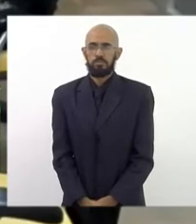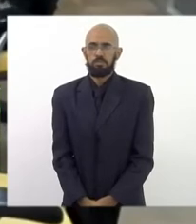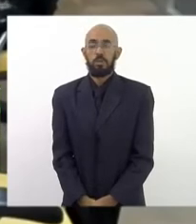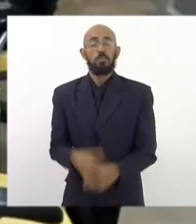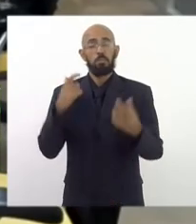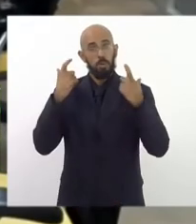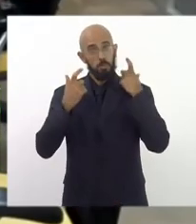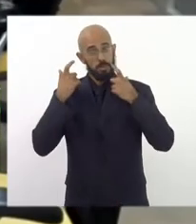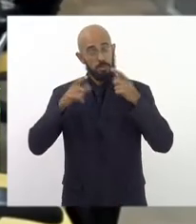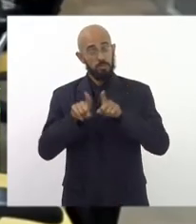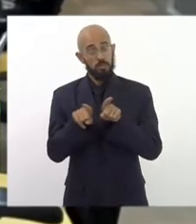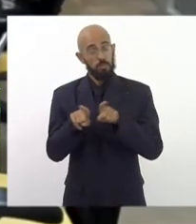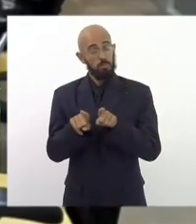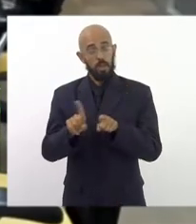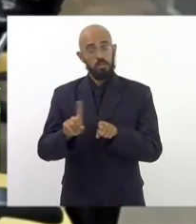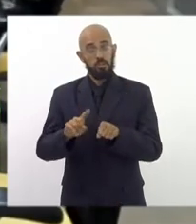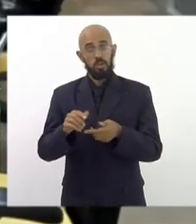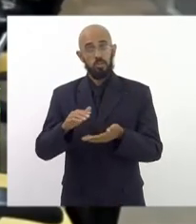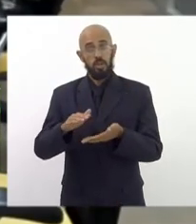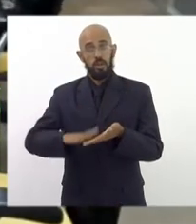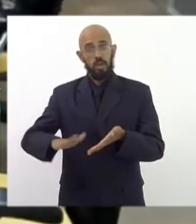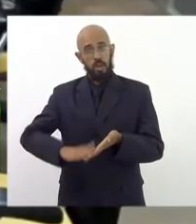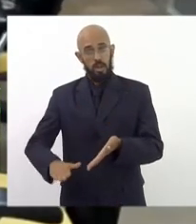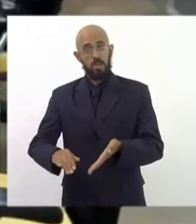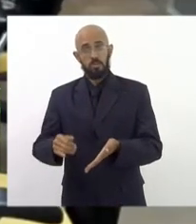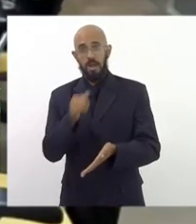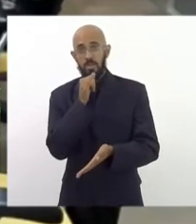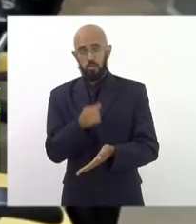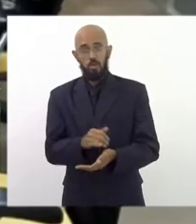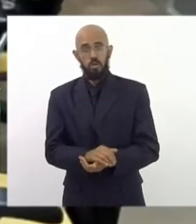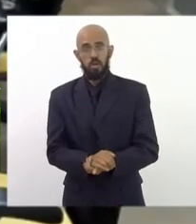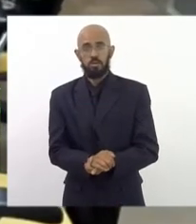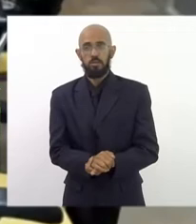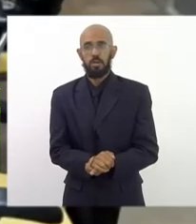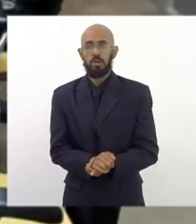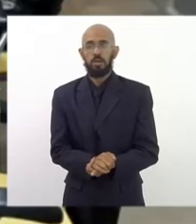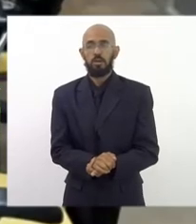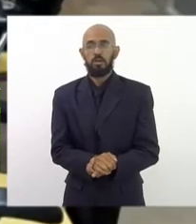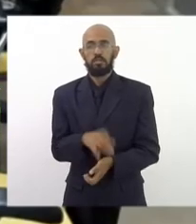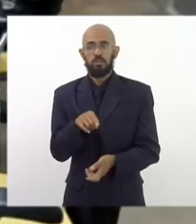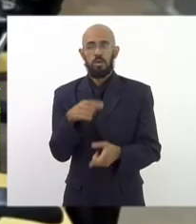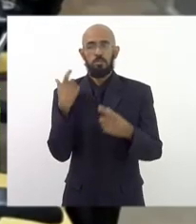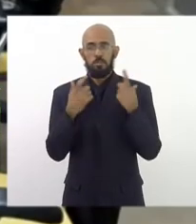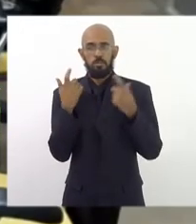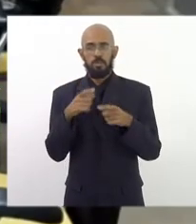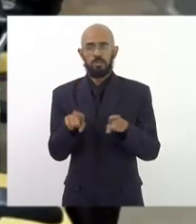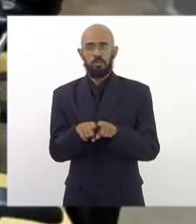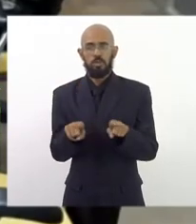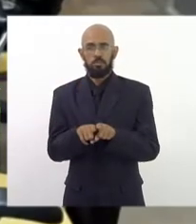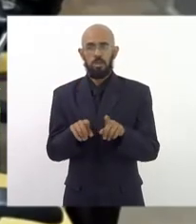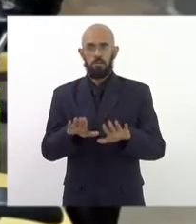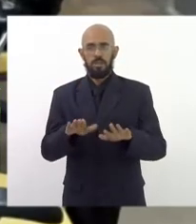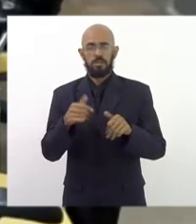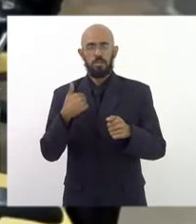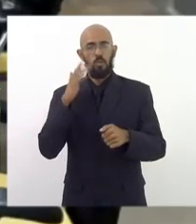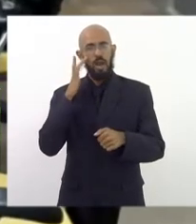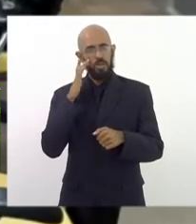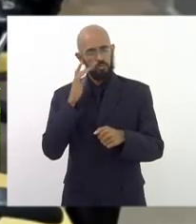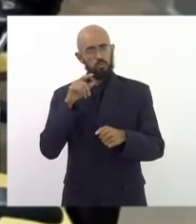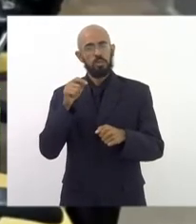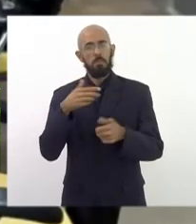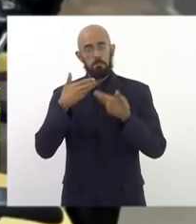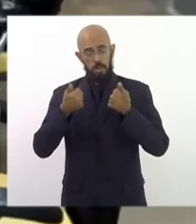gasto não ser vazio, a gente jogar dinheiro fora, né? Essa é uma das grandes preocupações. Mas eu acho que as coisas vêm